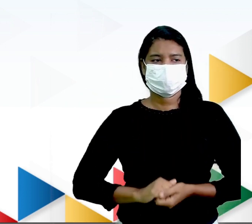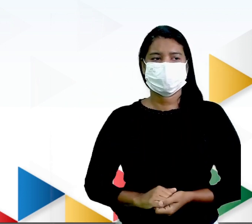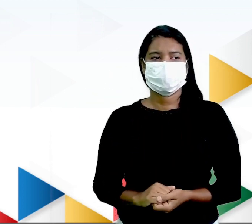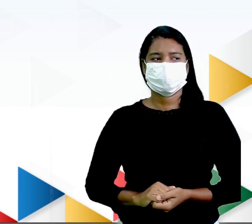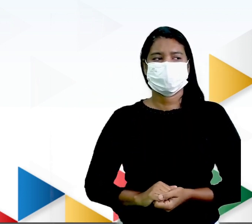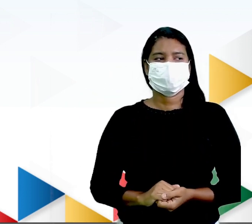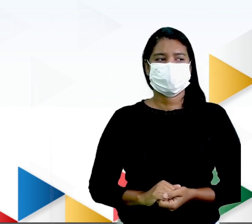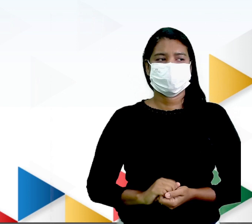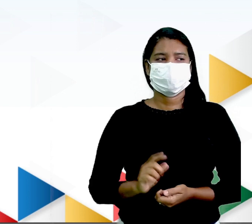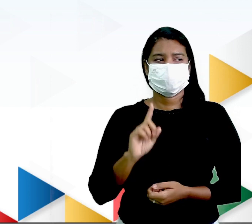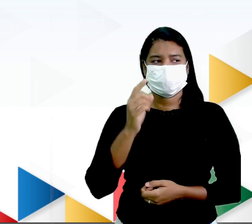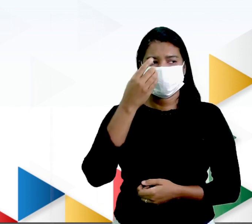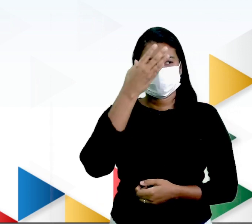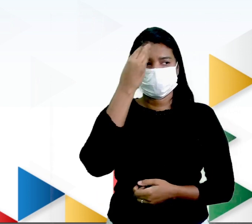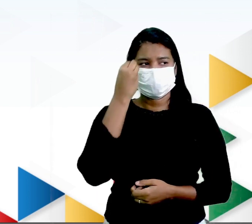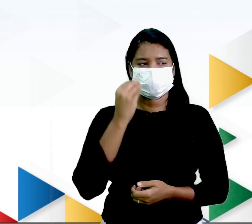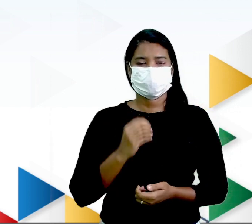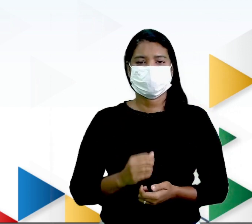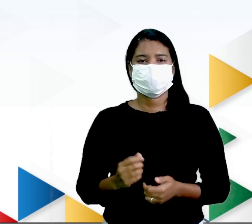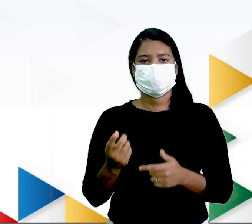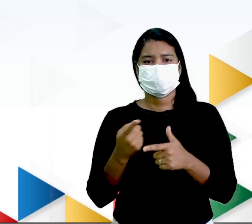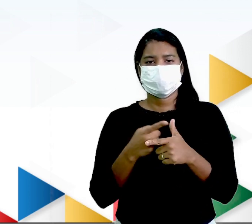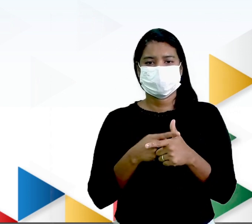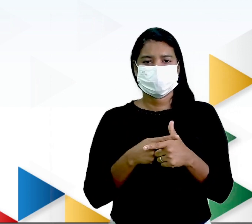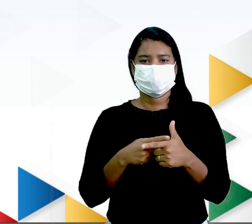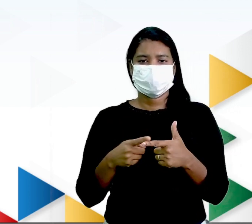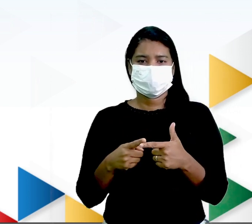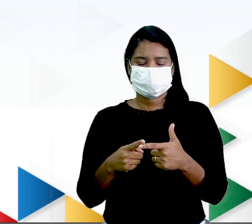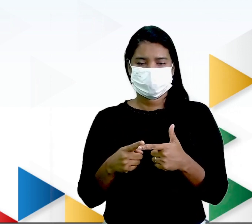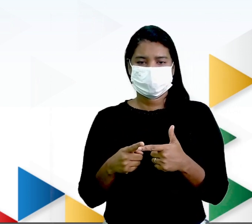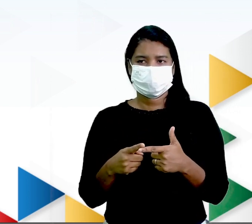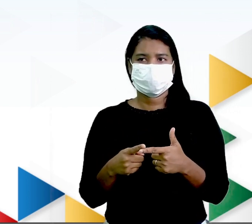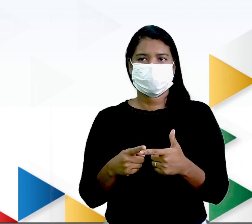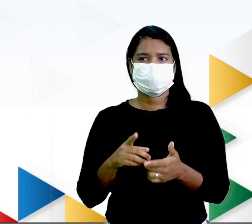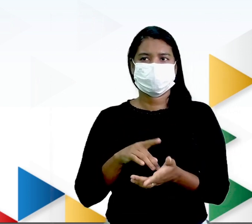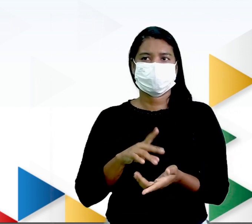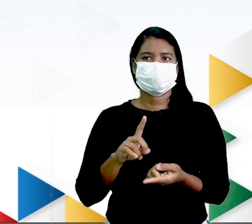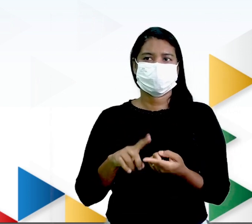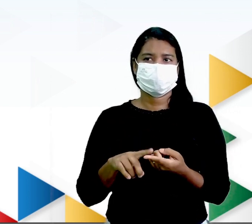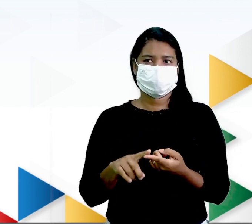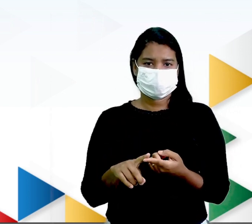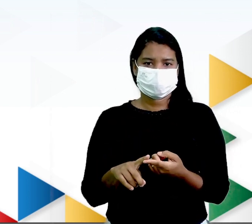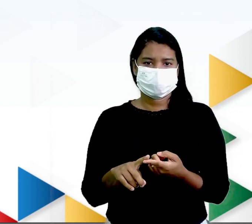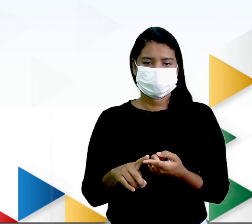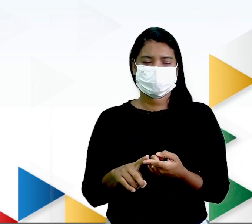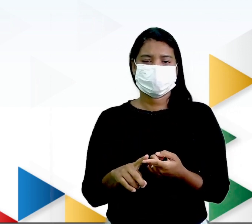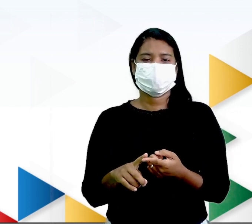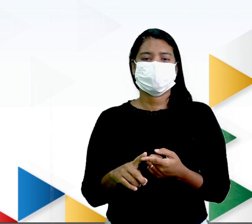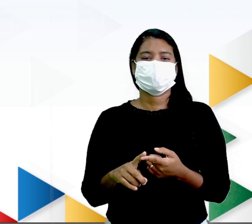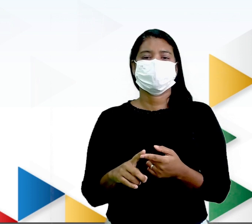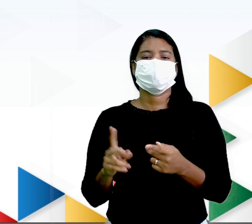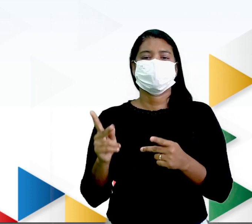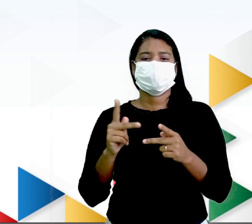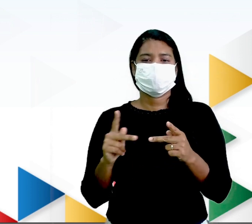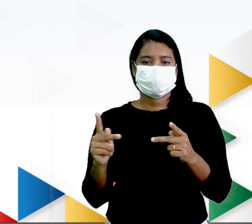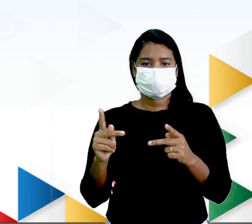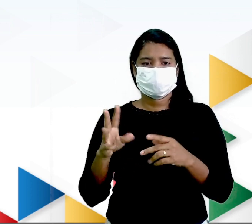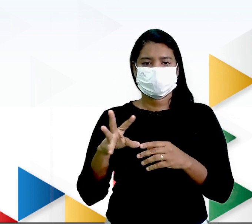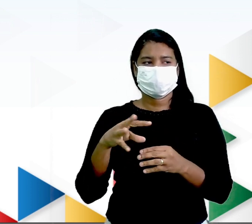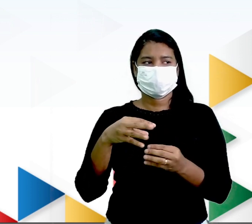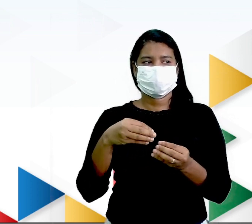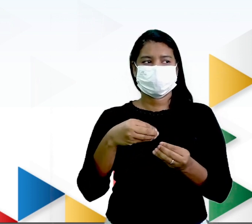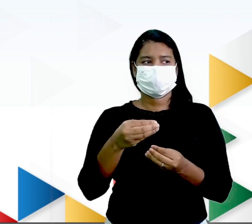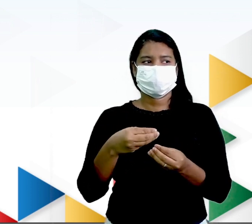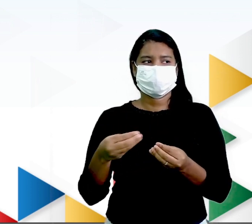não esquece disso, tá? A divisão, ela vai ser subdividida em propriedades da partilha, que